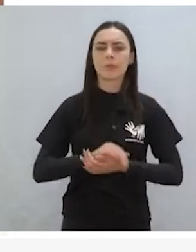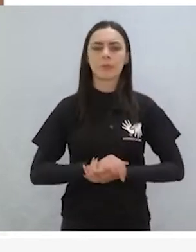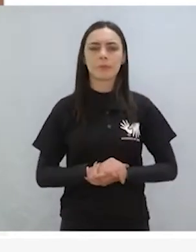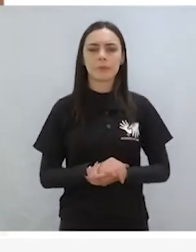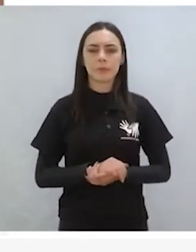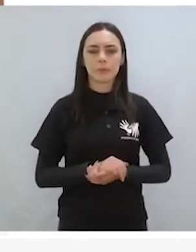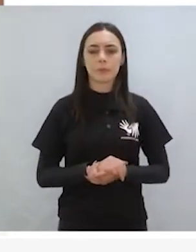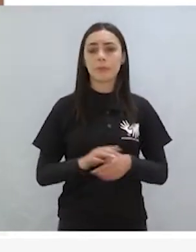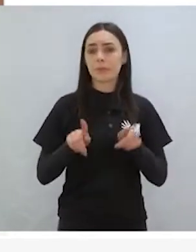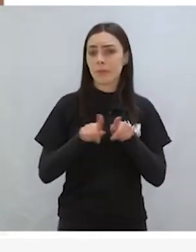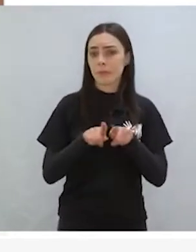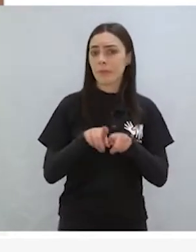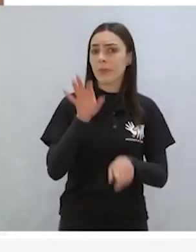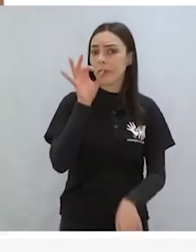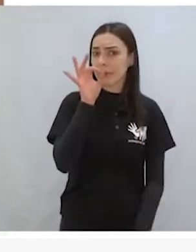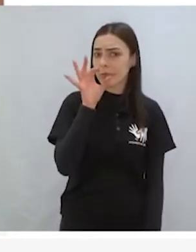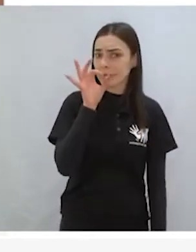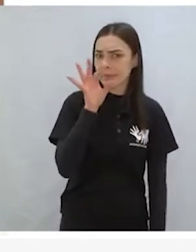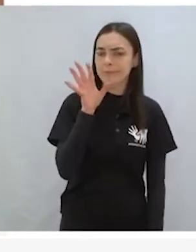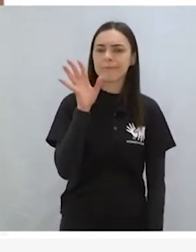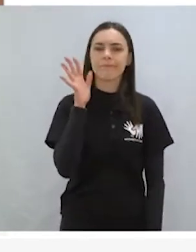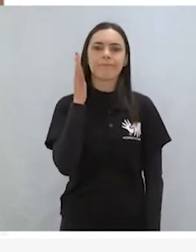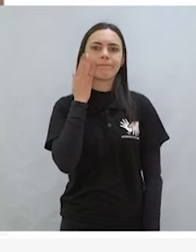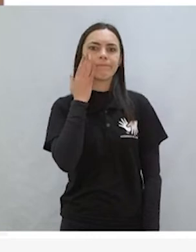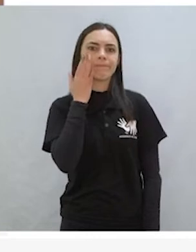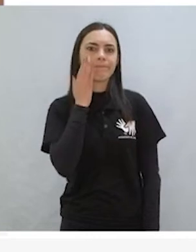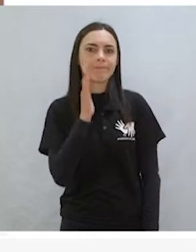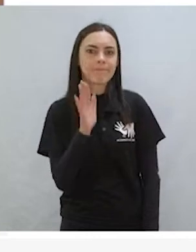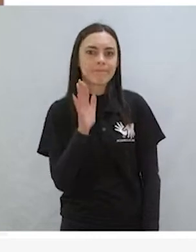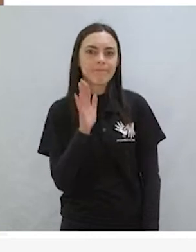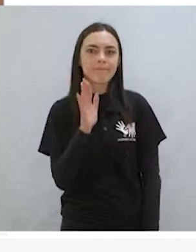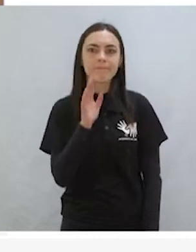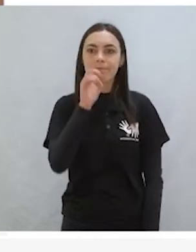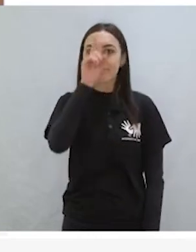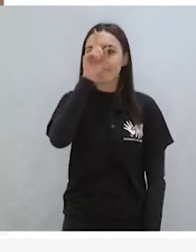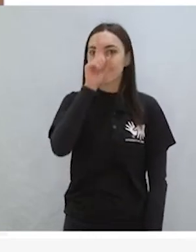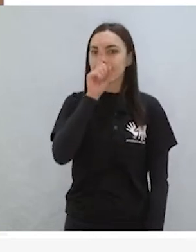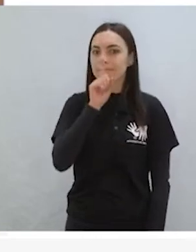marrons, aí verdes, azuis,